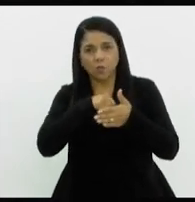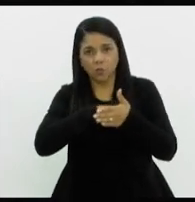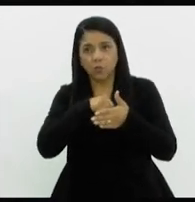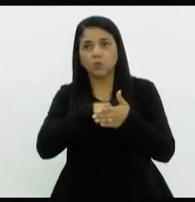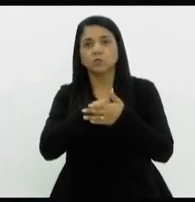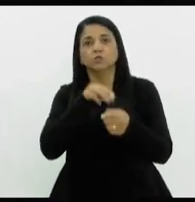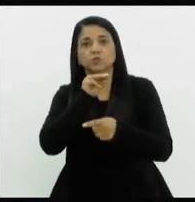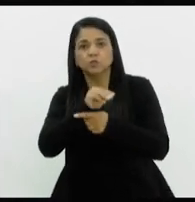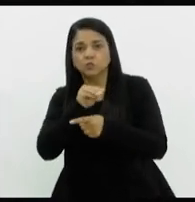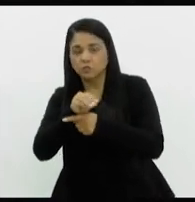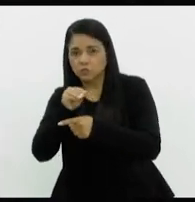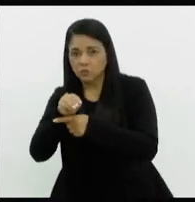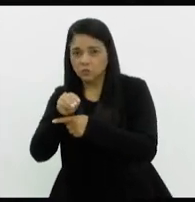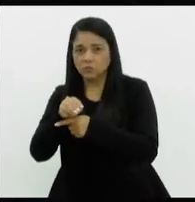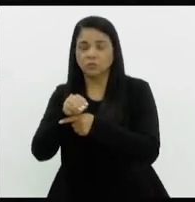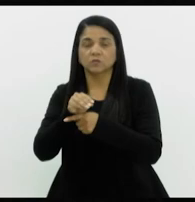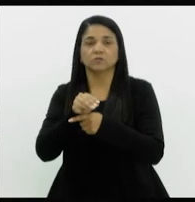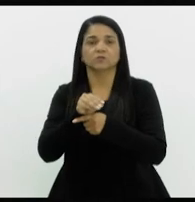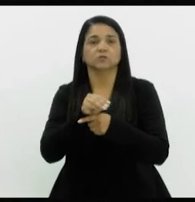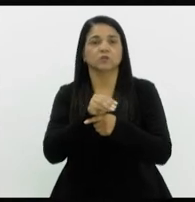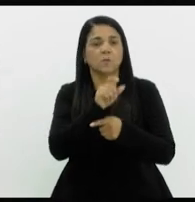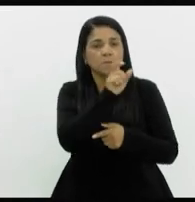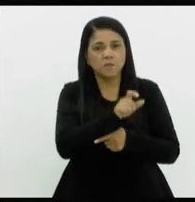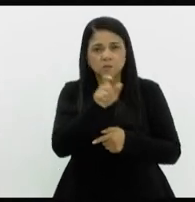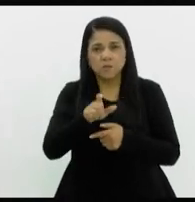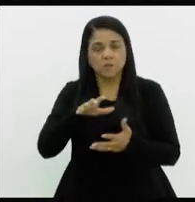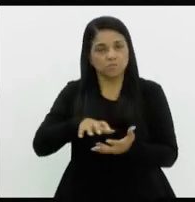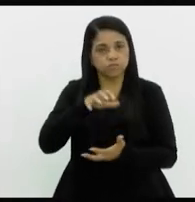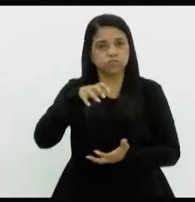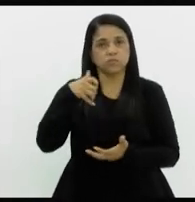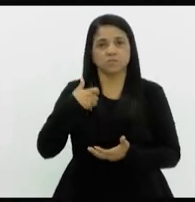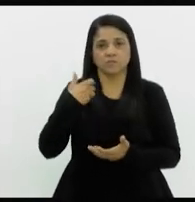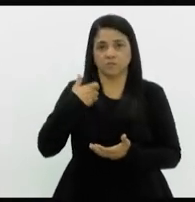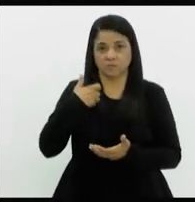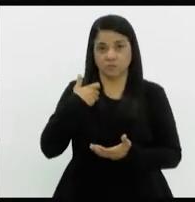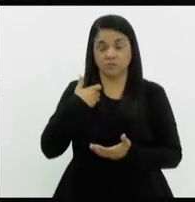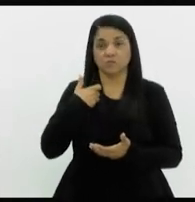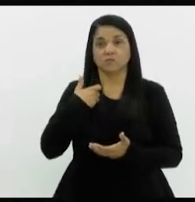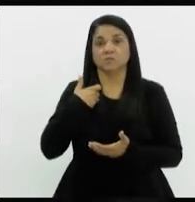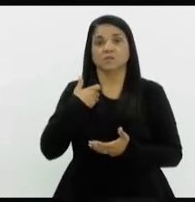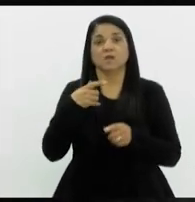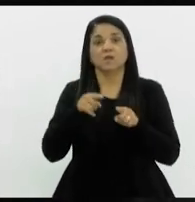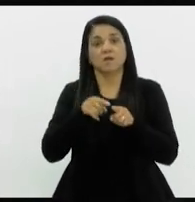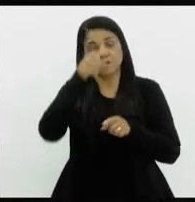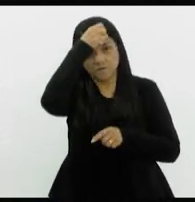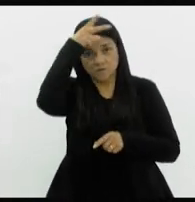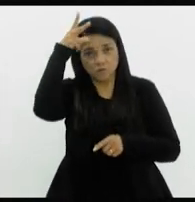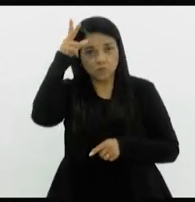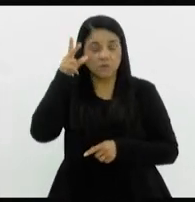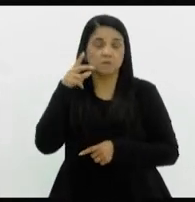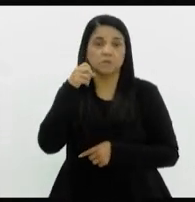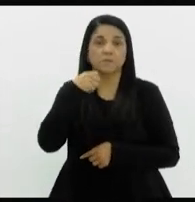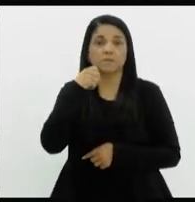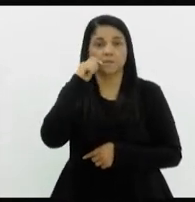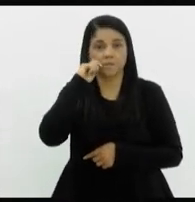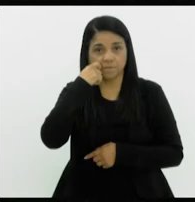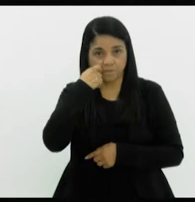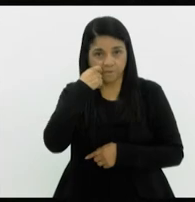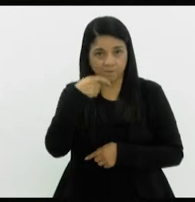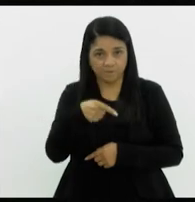dos cuidadores e cuidadoras de idosos aqui do Rio de Janeiro, onde a Prefeitura de Eduardo Paes